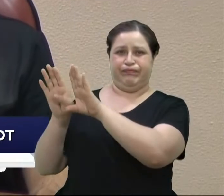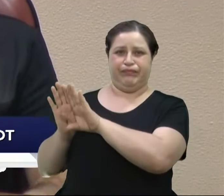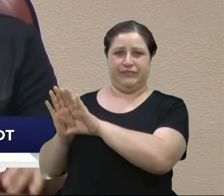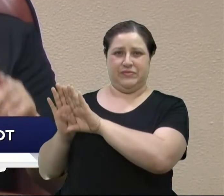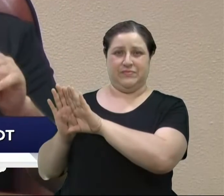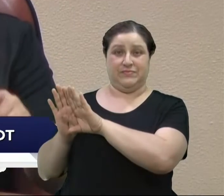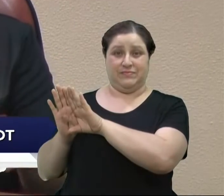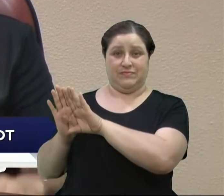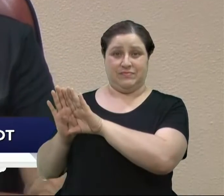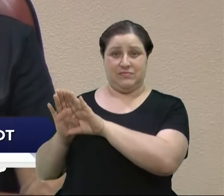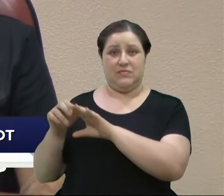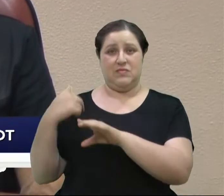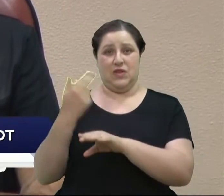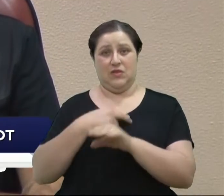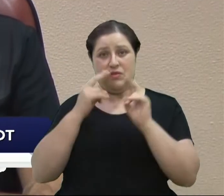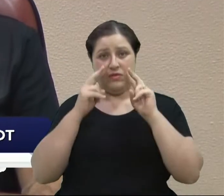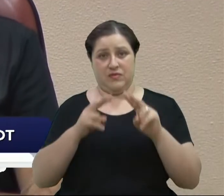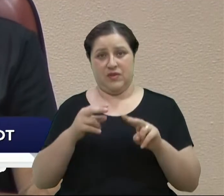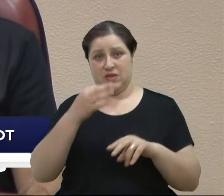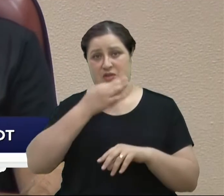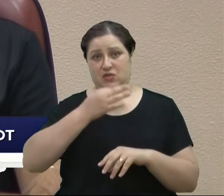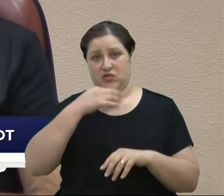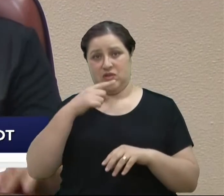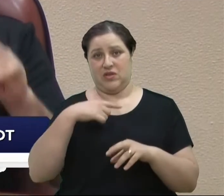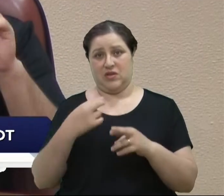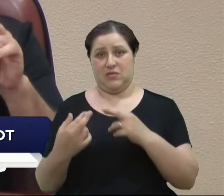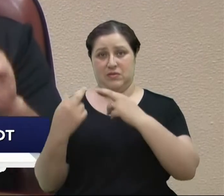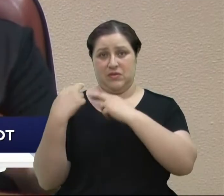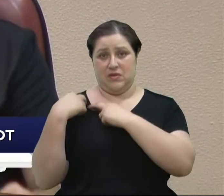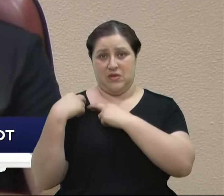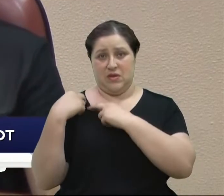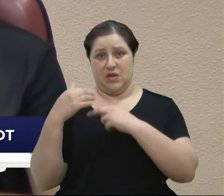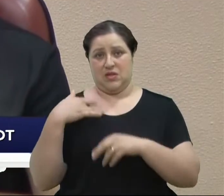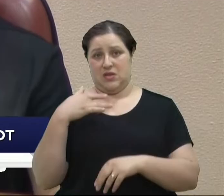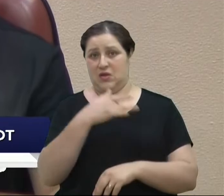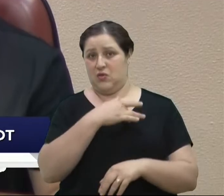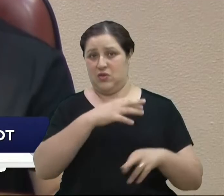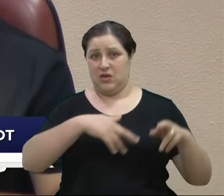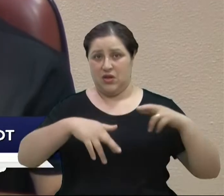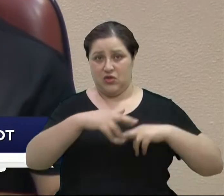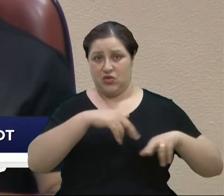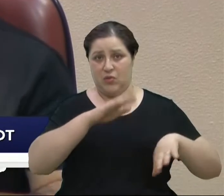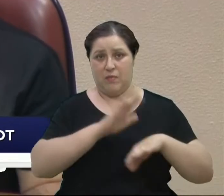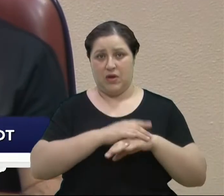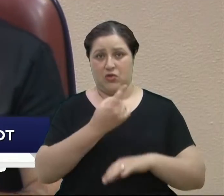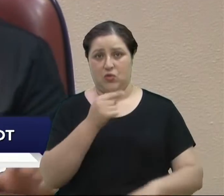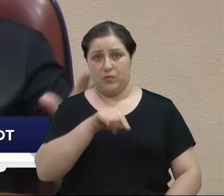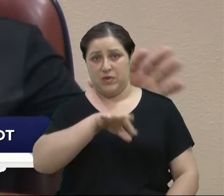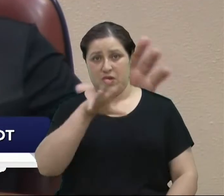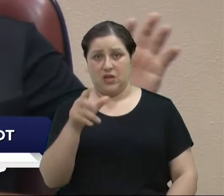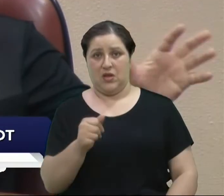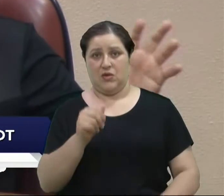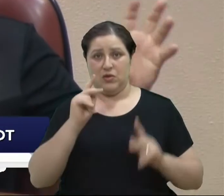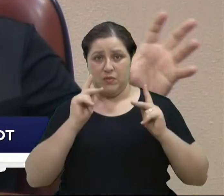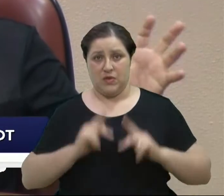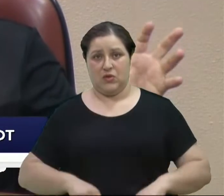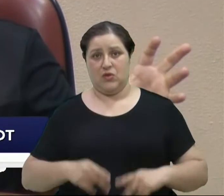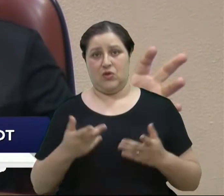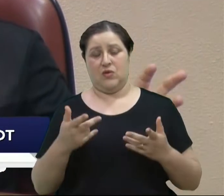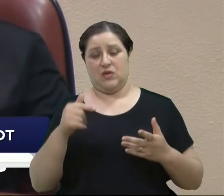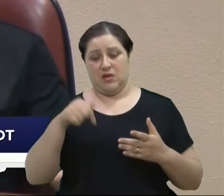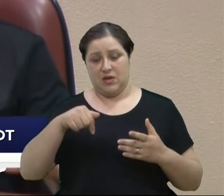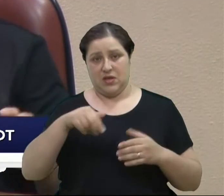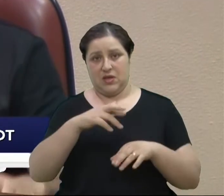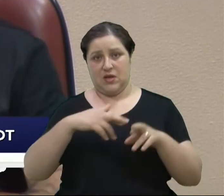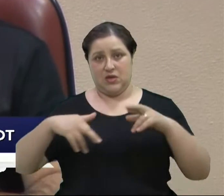a responsabilidade que tem a Caxias do Sul para a saúde da região, de mais de 1,2 milhão pessoas aqui da região. Então, é essa questão que eu